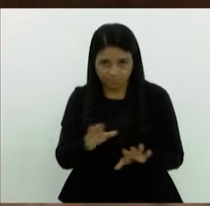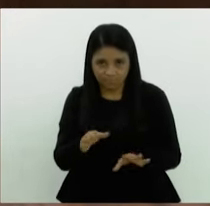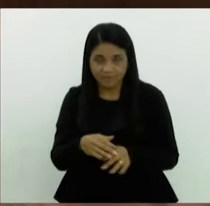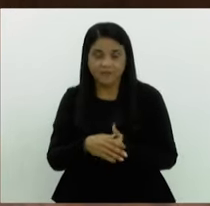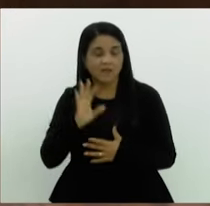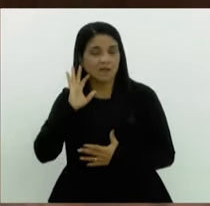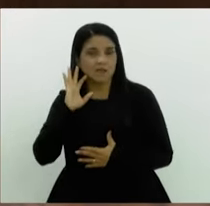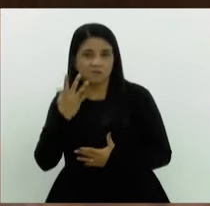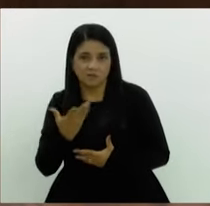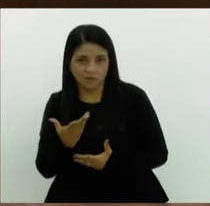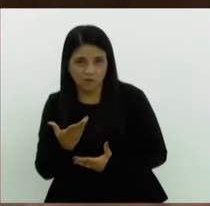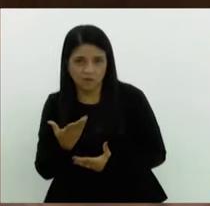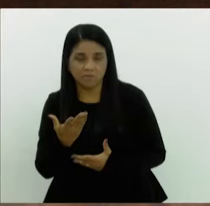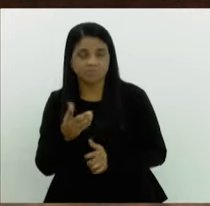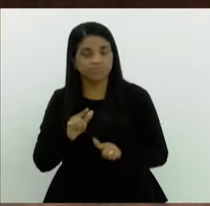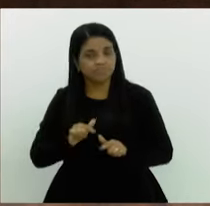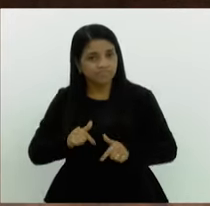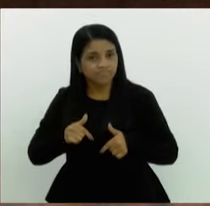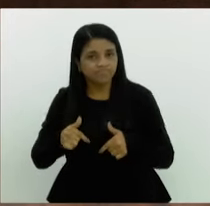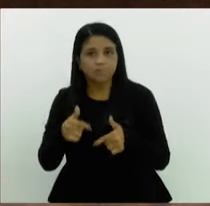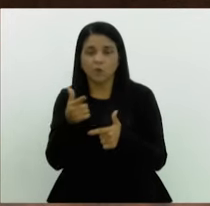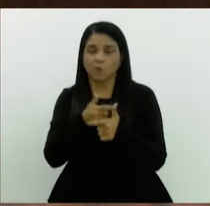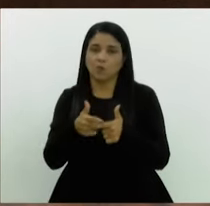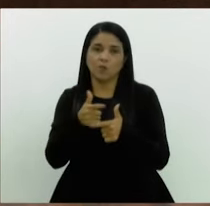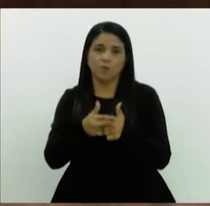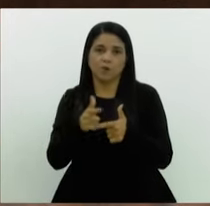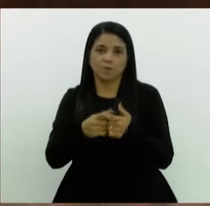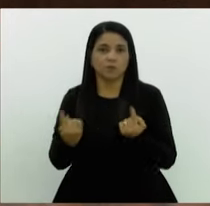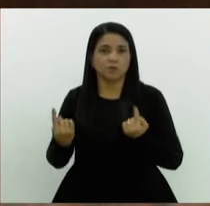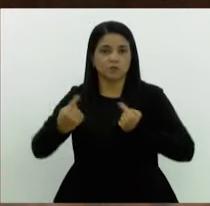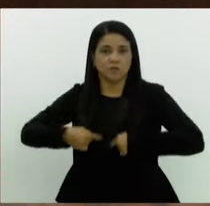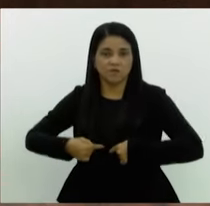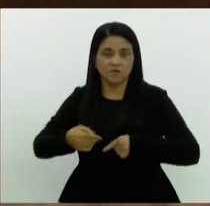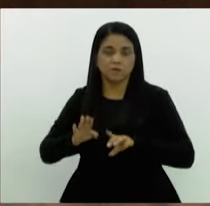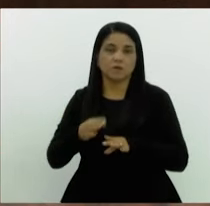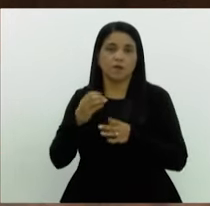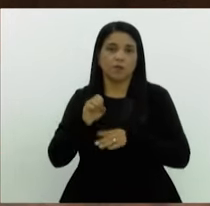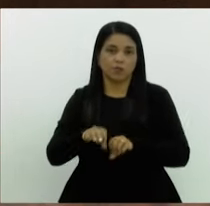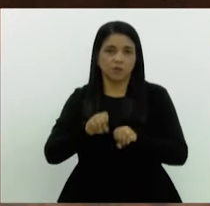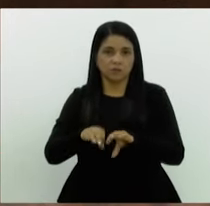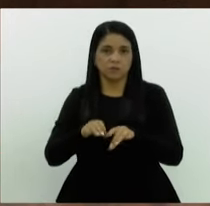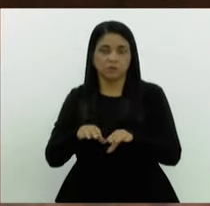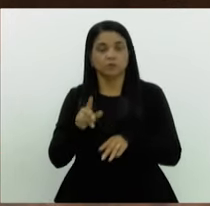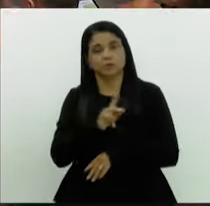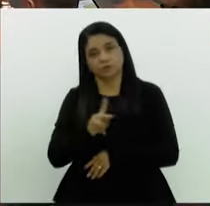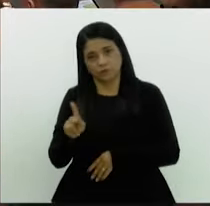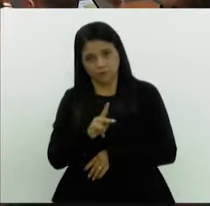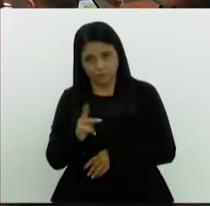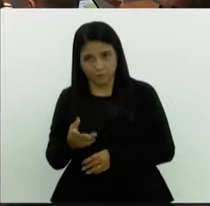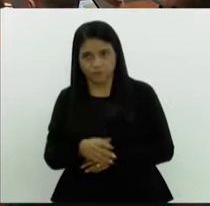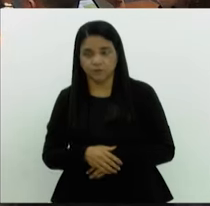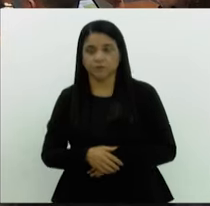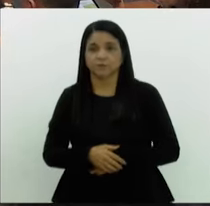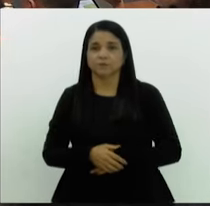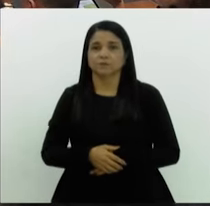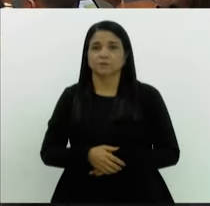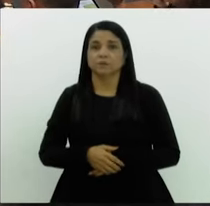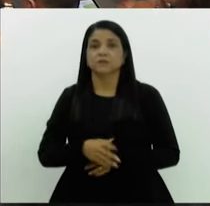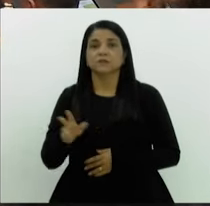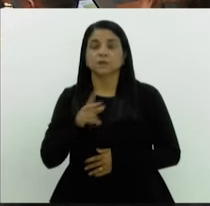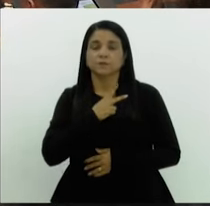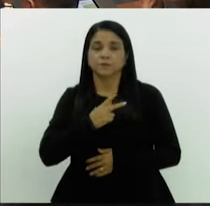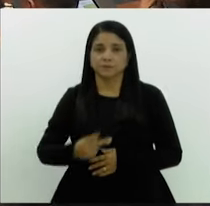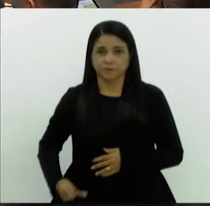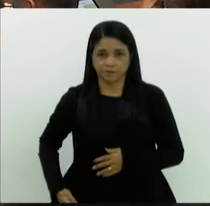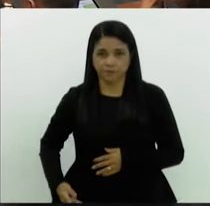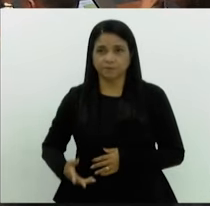né, de maneira efetiva o problema e o desafio da educação e do magistério. Senhor presidente, pode conseguir